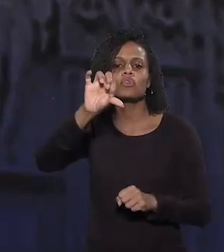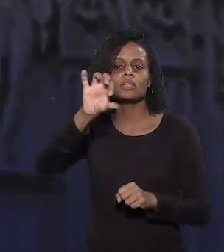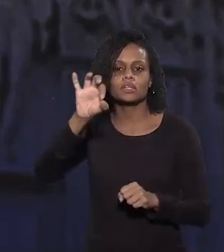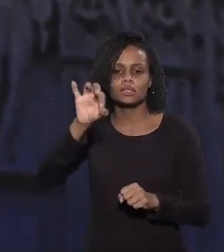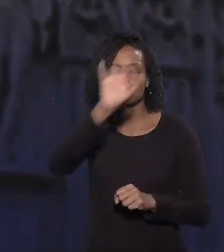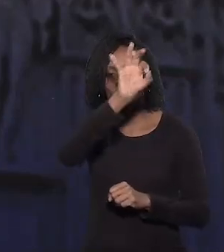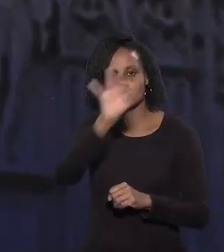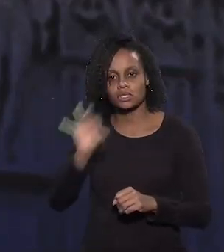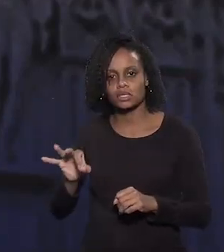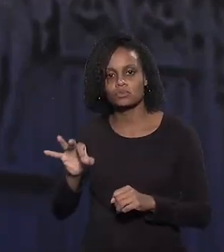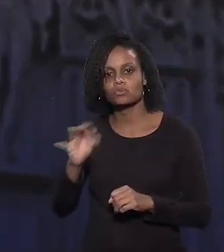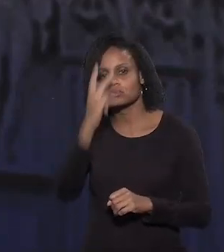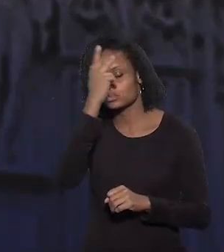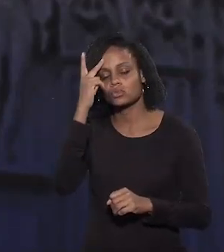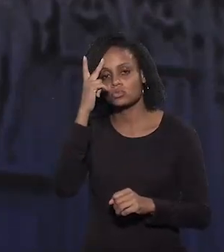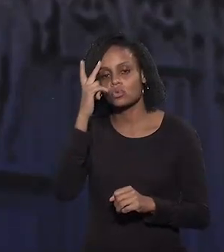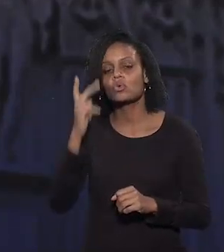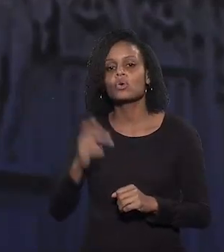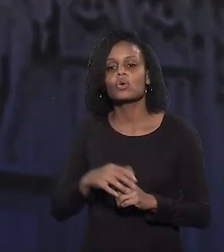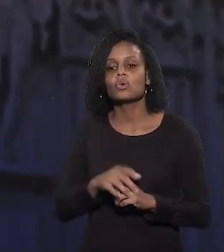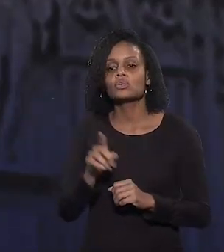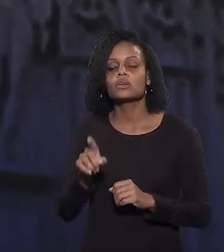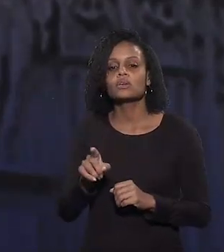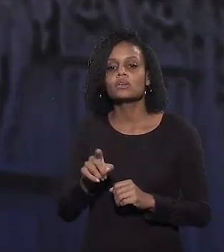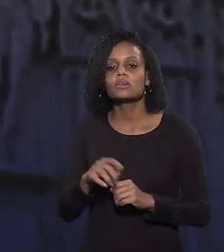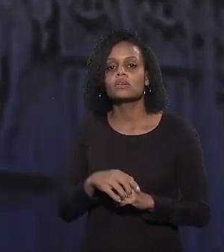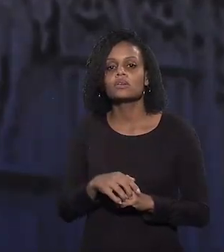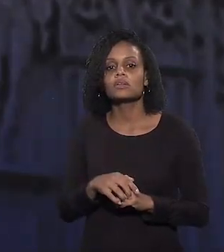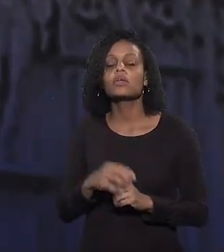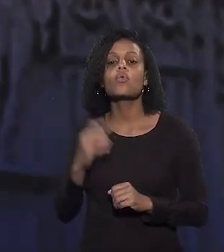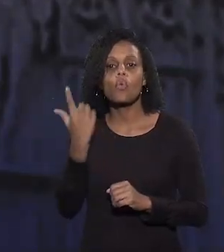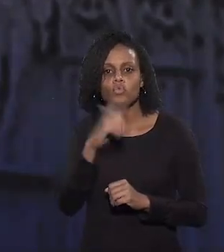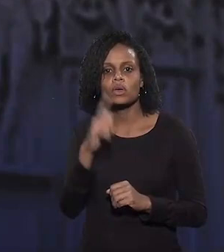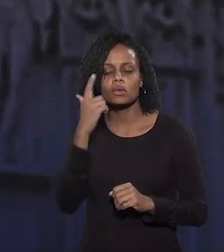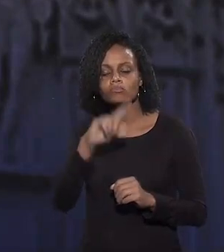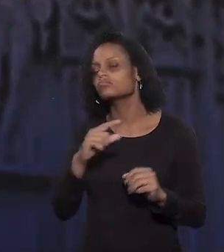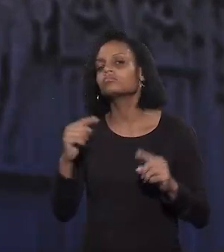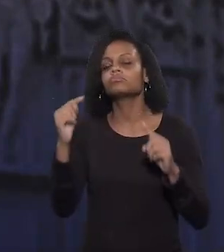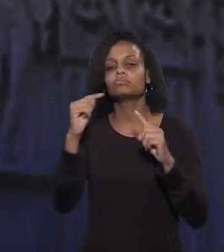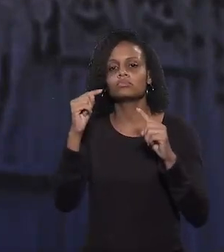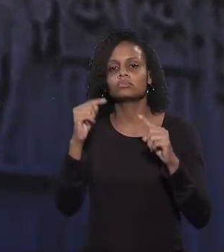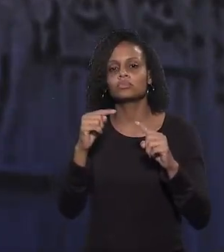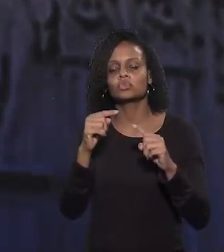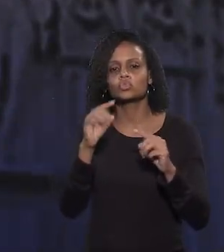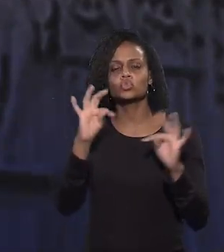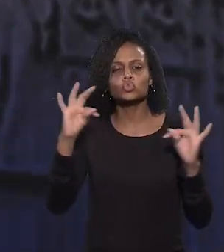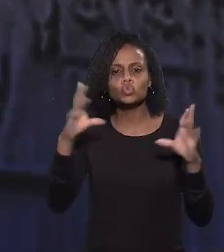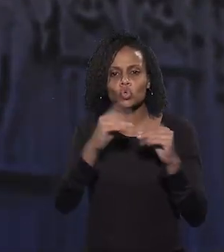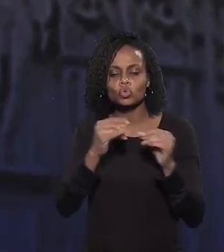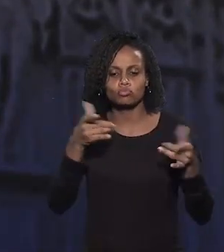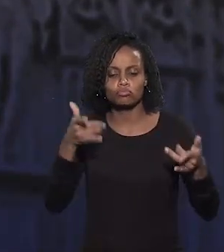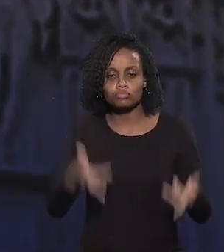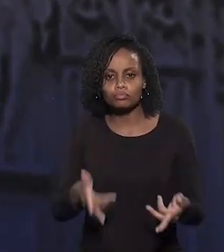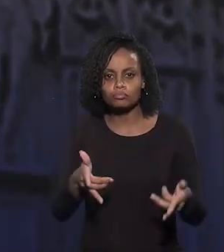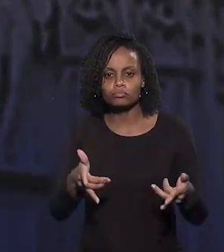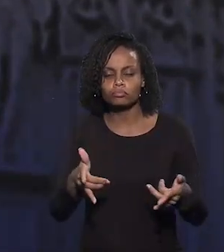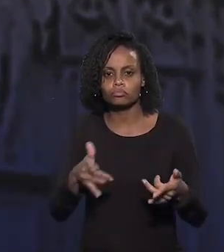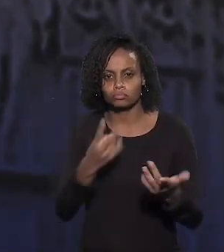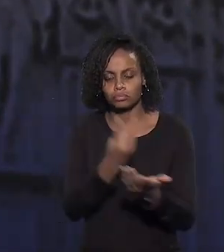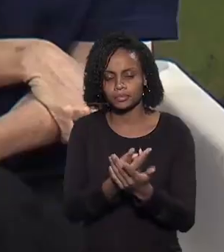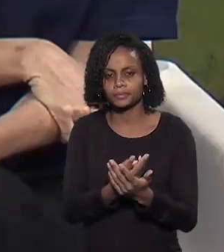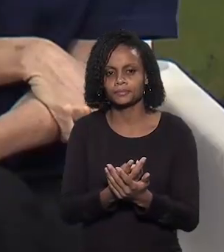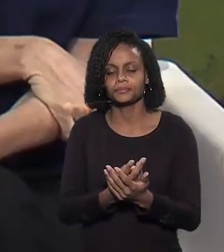ou acolhidos, eles conseguem, el 90% chega a cumprir todo o período de internação